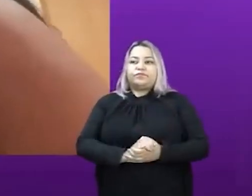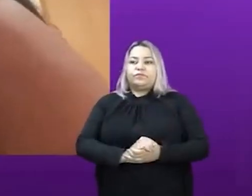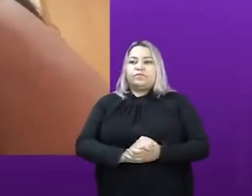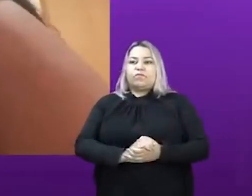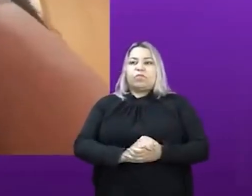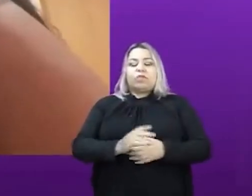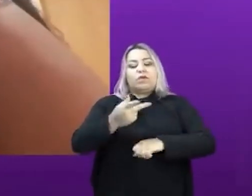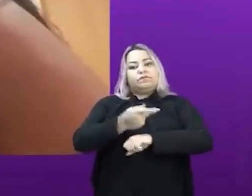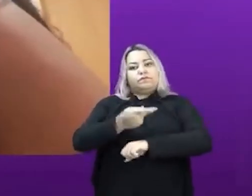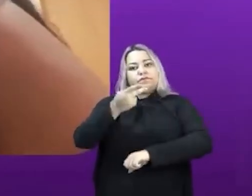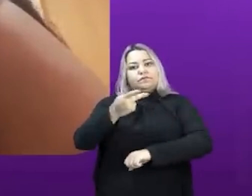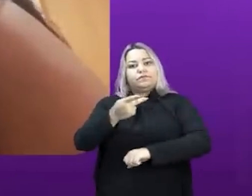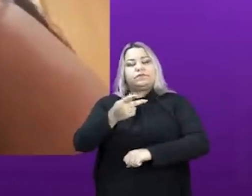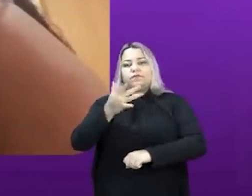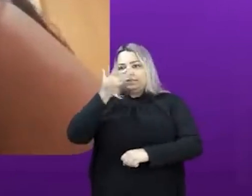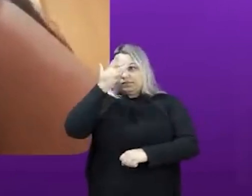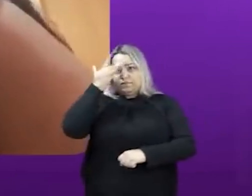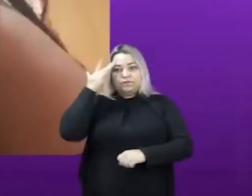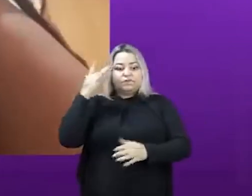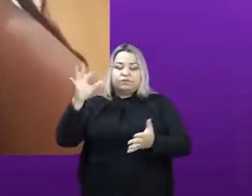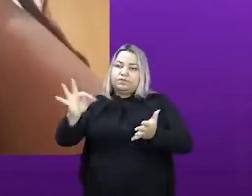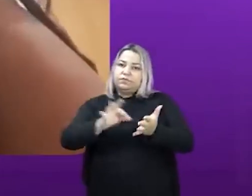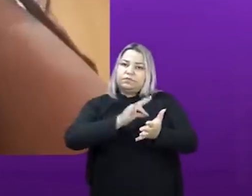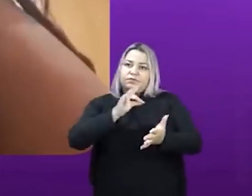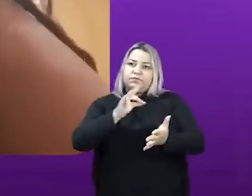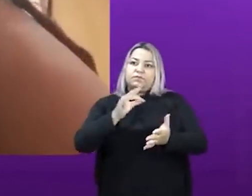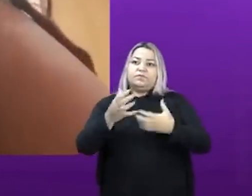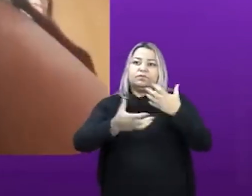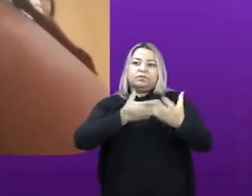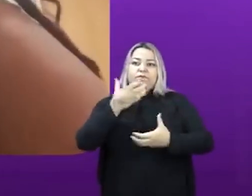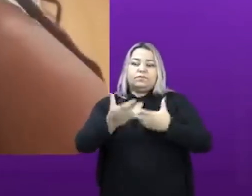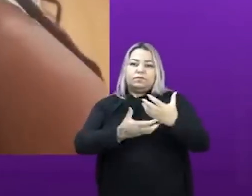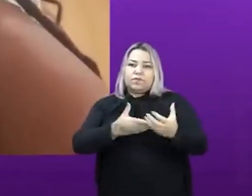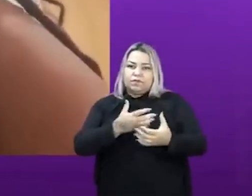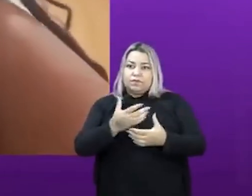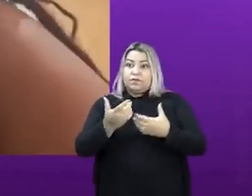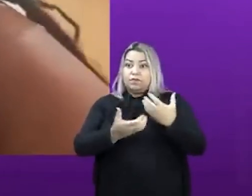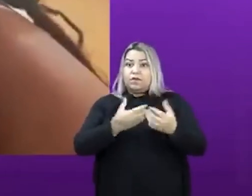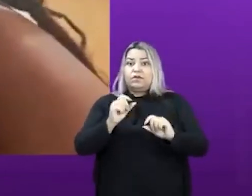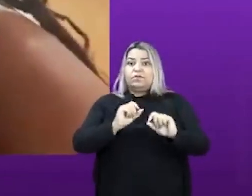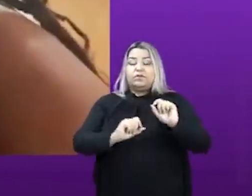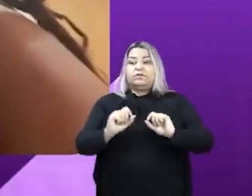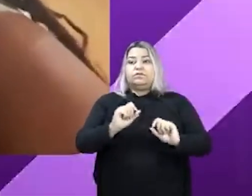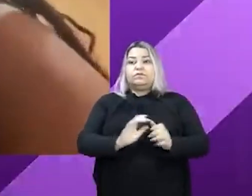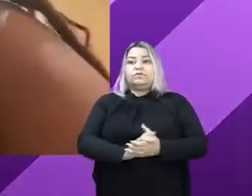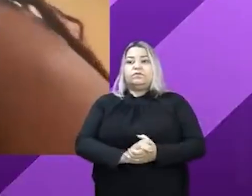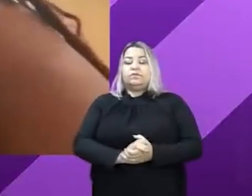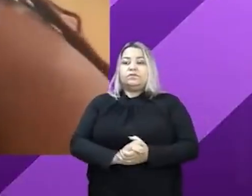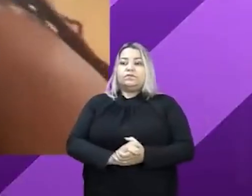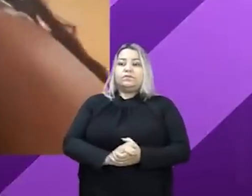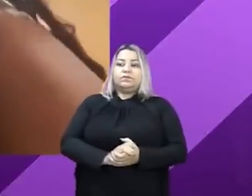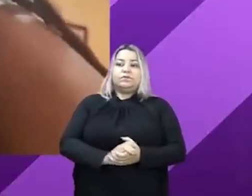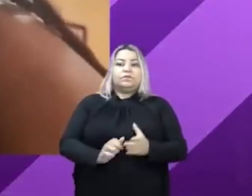de premiação mesmo, sabe? A pessoa vai, se inscreve, escreve a música dele, e aí o primeiro